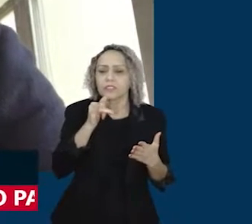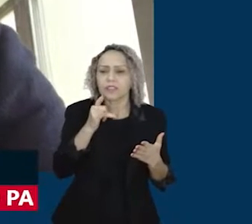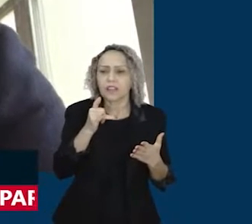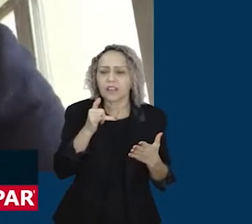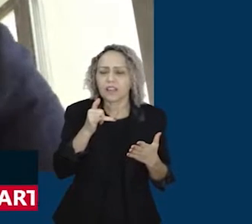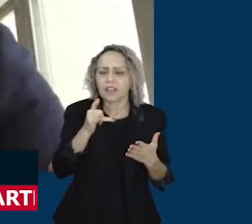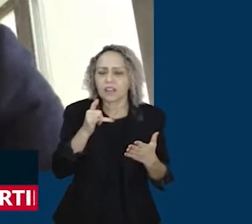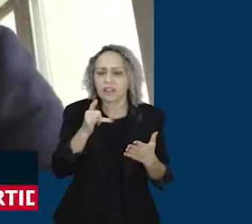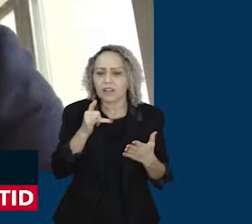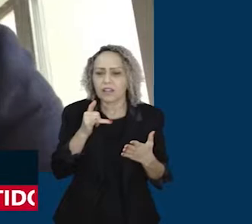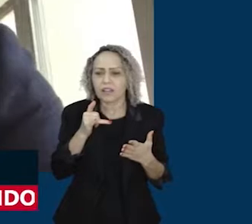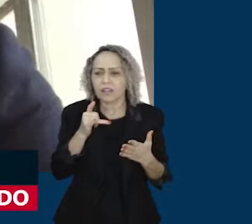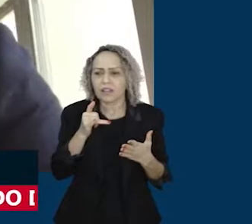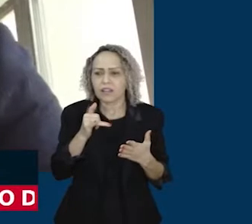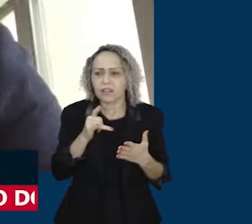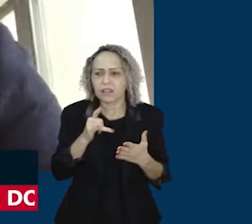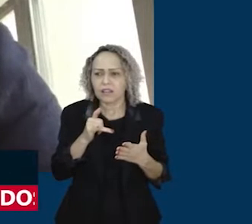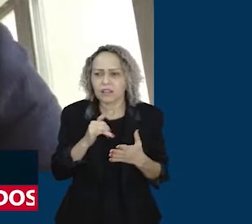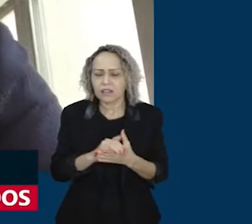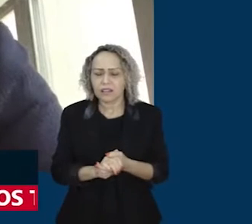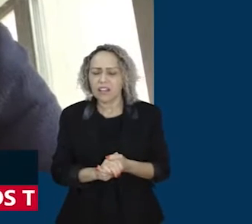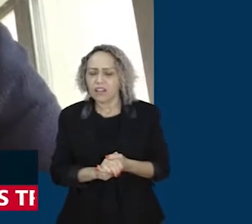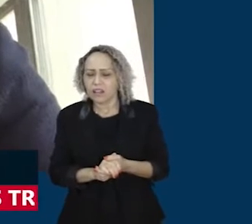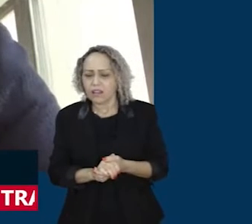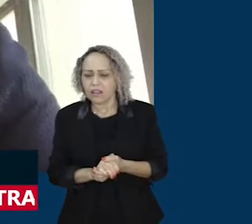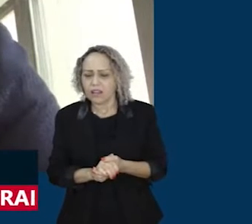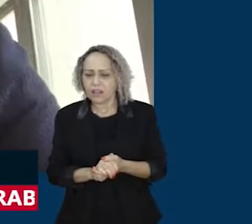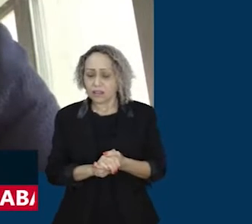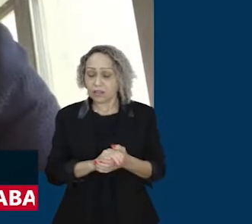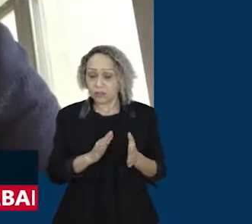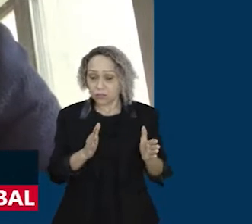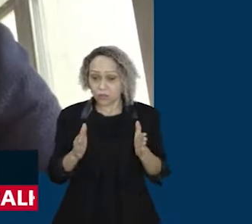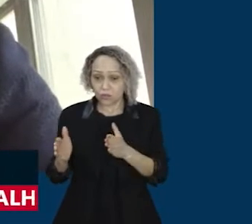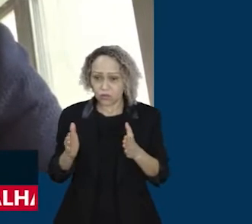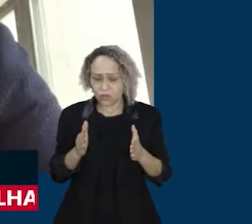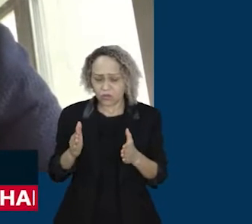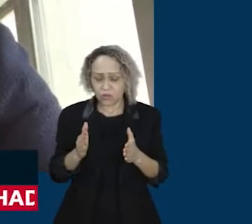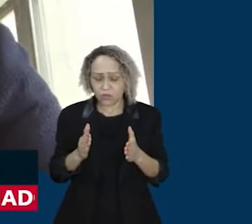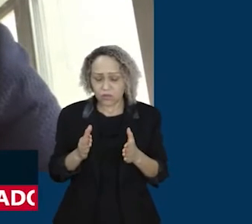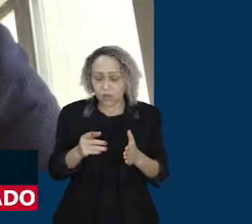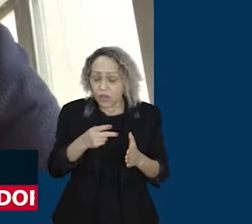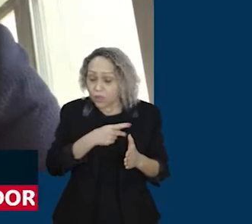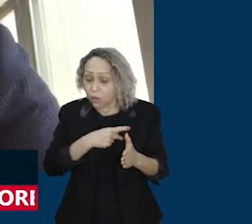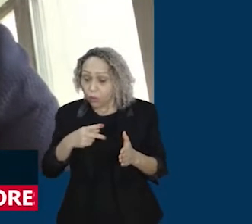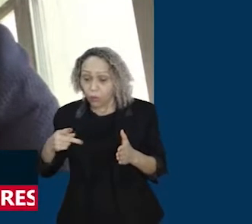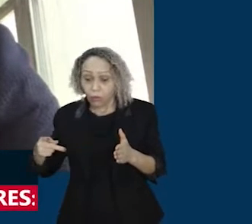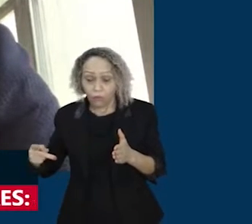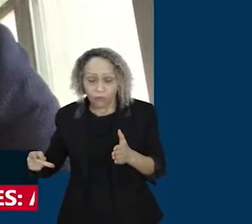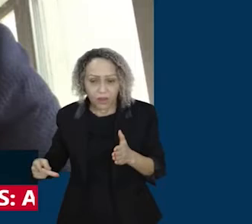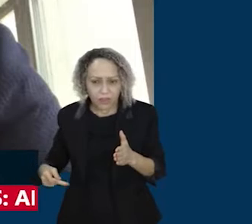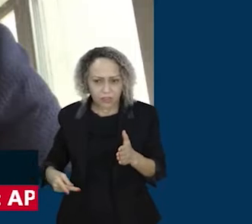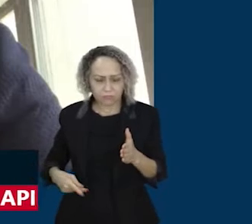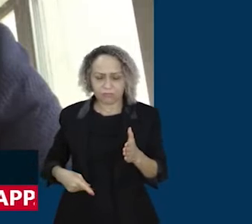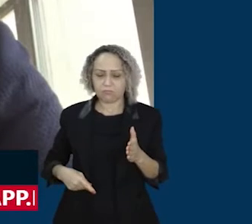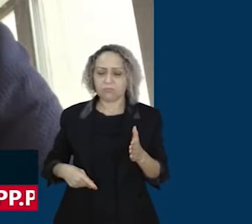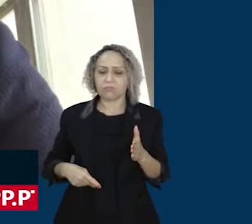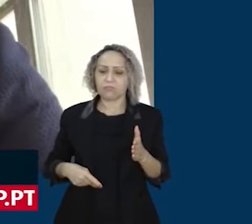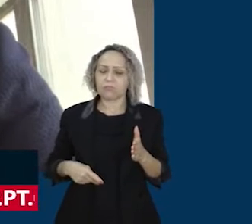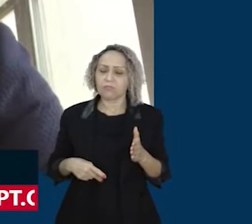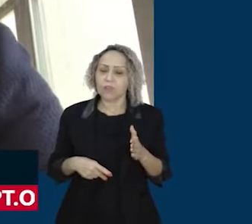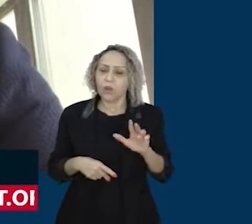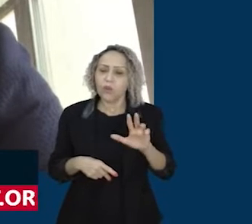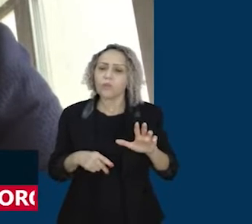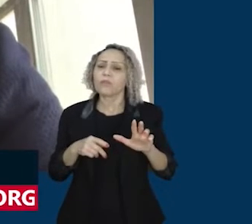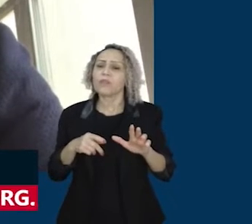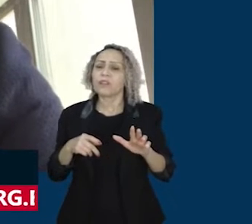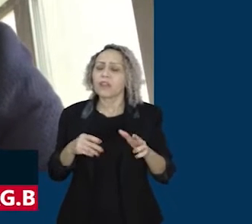lá, inclusive no governo do PT, o investimento privado não foi proibido de entrar no setor elétrico. O que